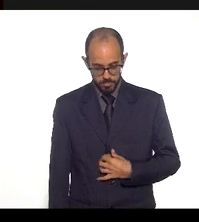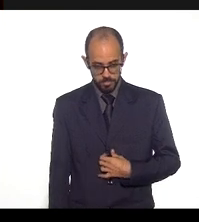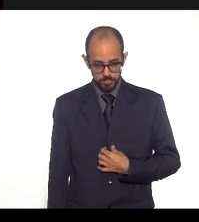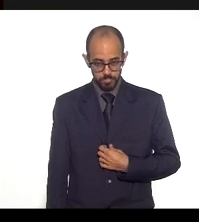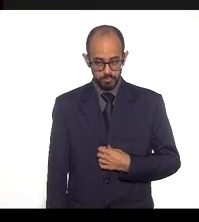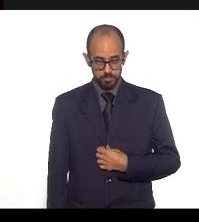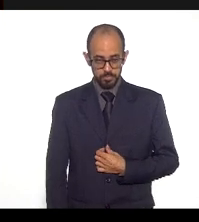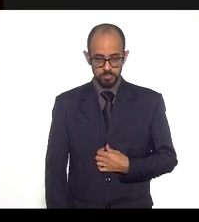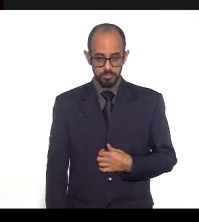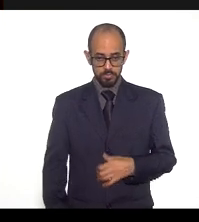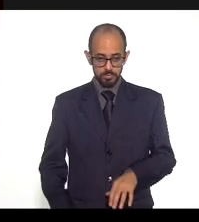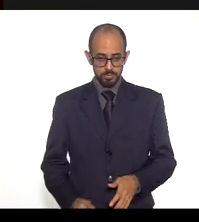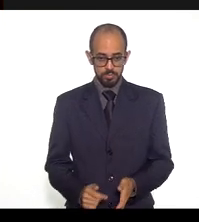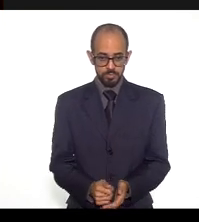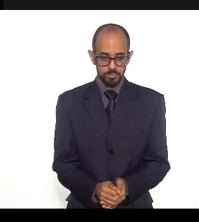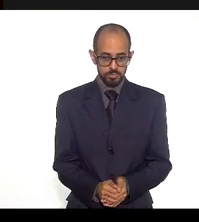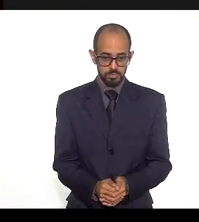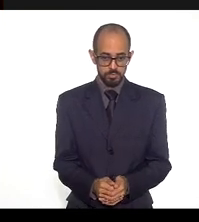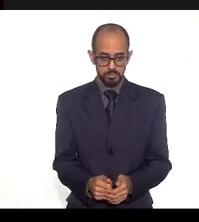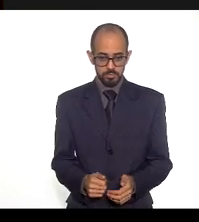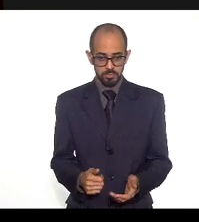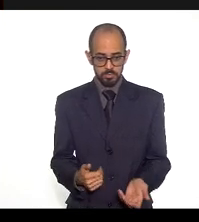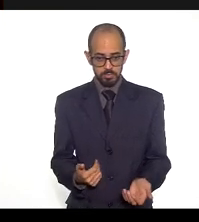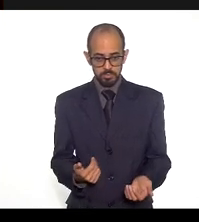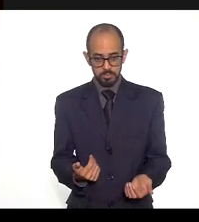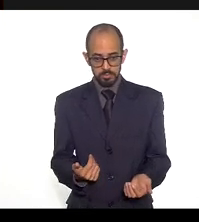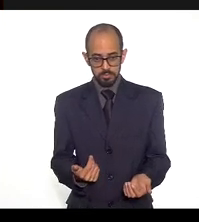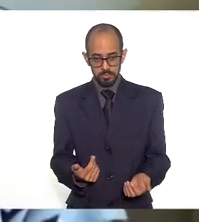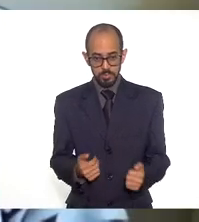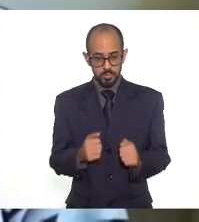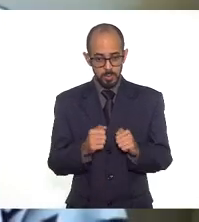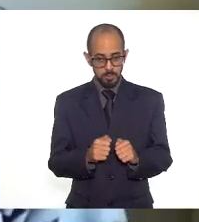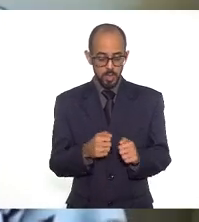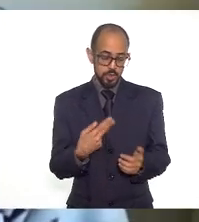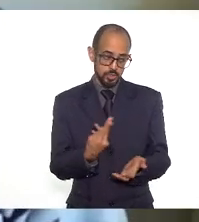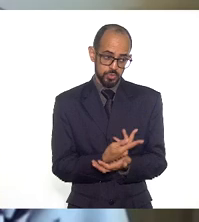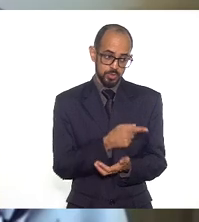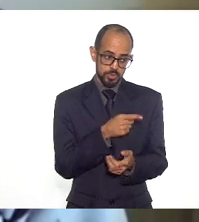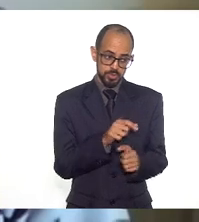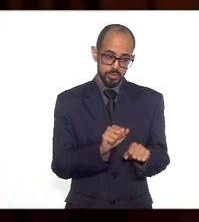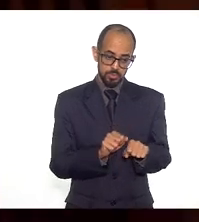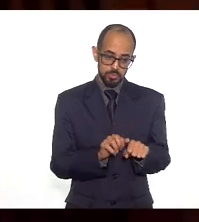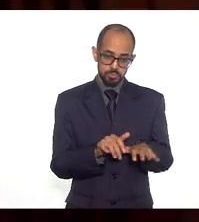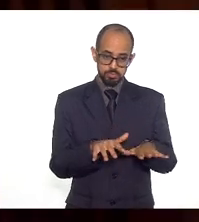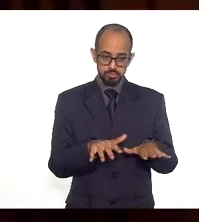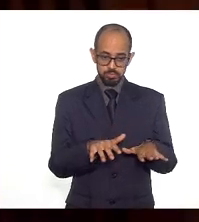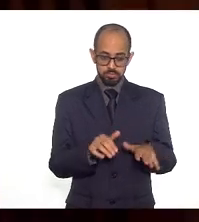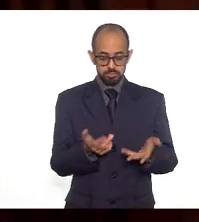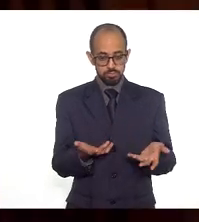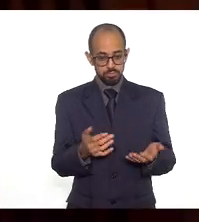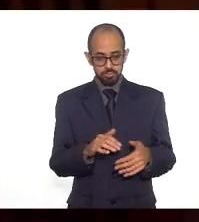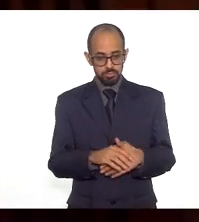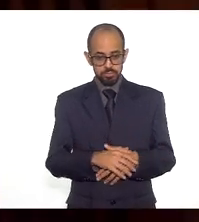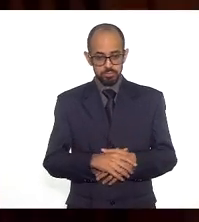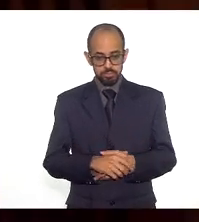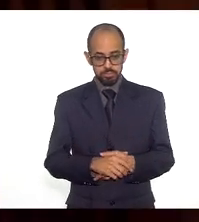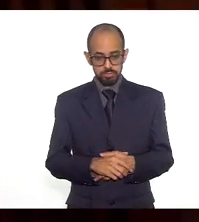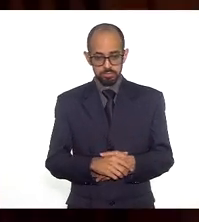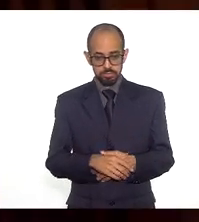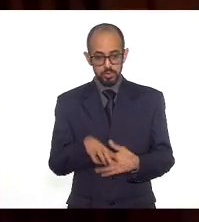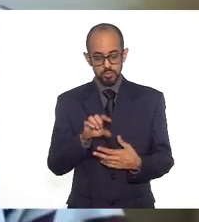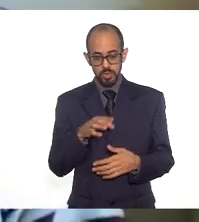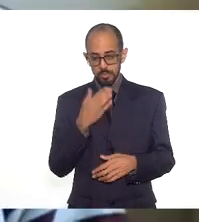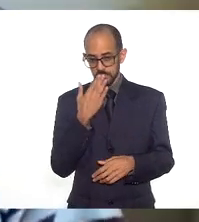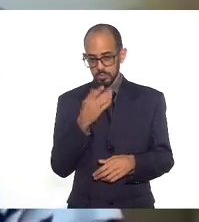Em vez de auxiliar, pode ser um polo contaminador, entendeu, deputado Márcio Pacheco? Isso. Então, pedi só para